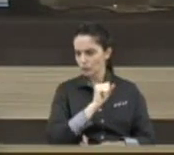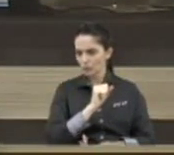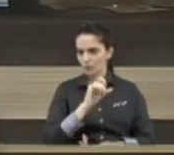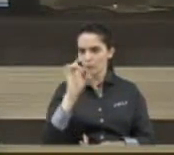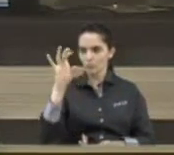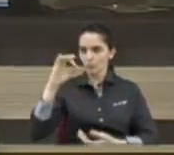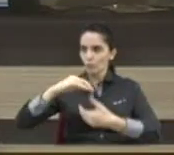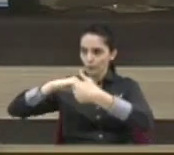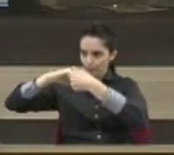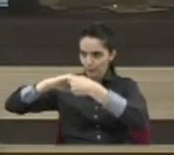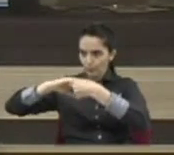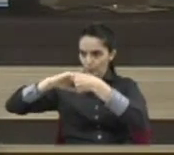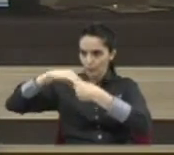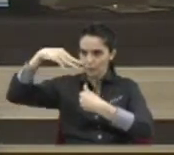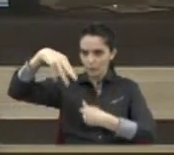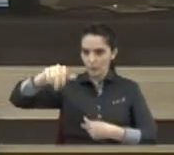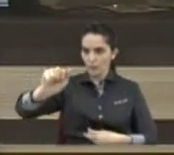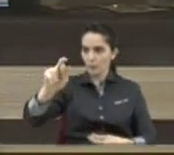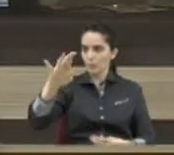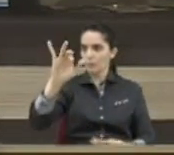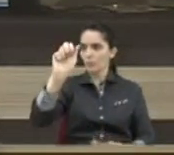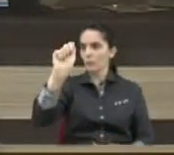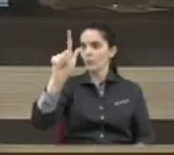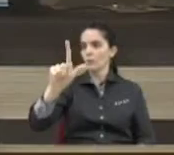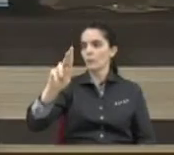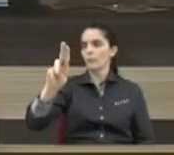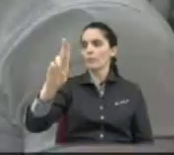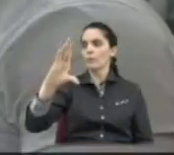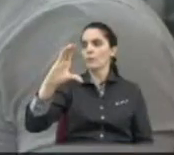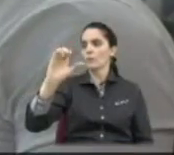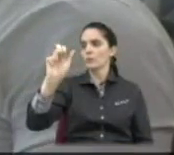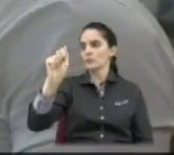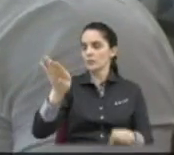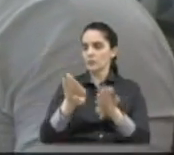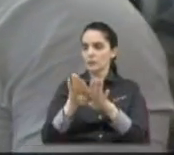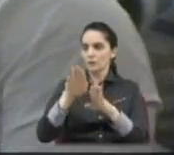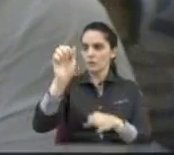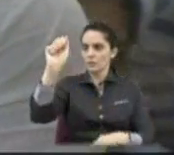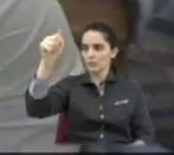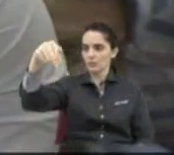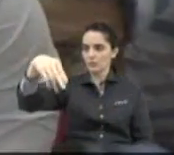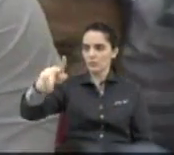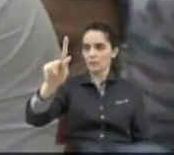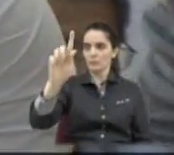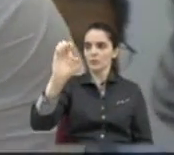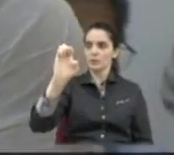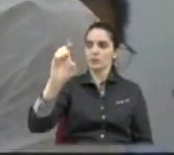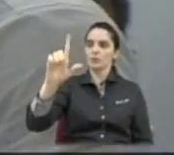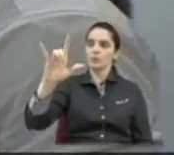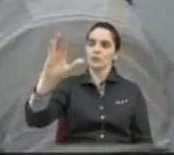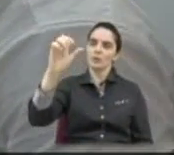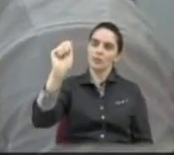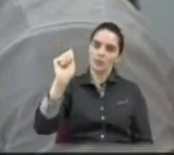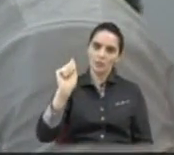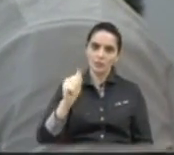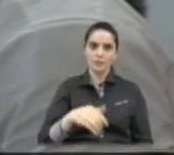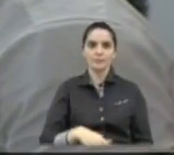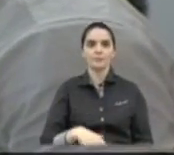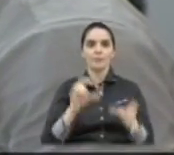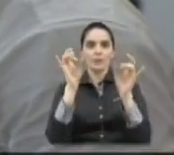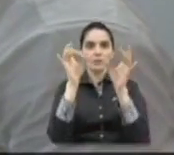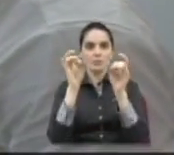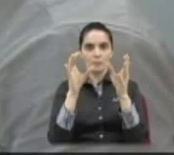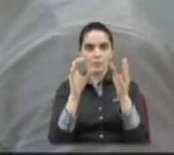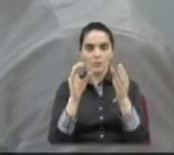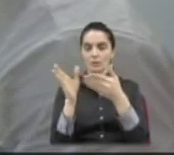Maria Lúcia, cumprimentar a Angélica. Ambas vieram aqui para apreciar essa votação. dizer para os senhores, especialmente para